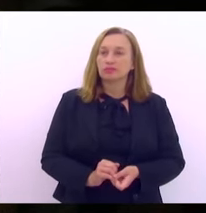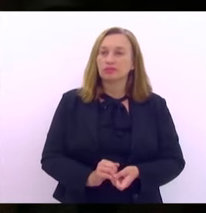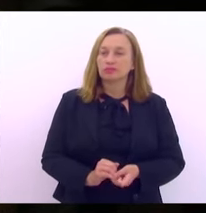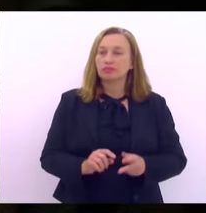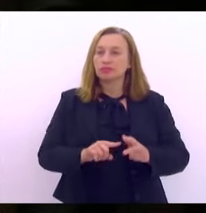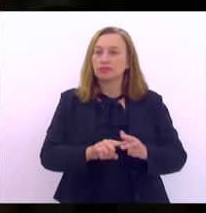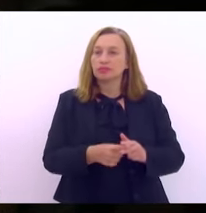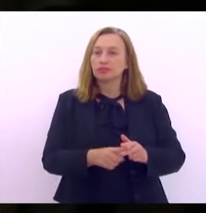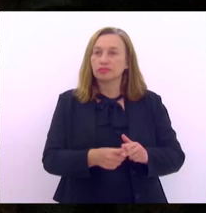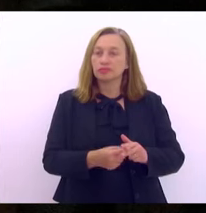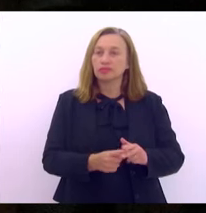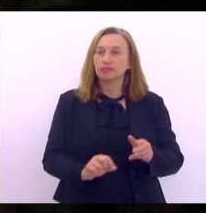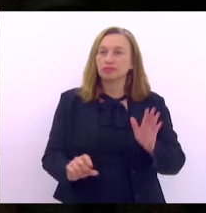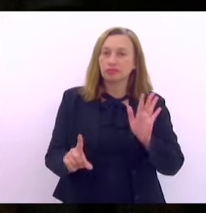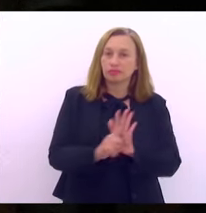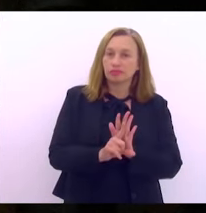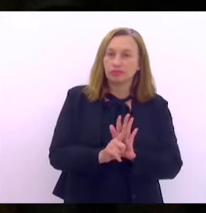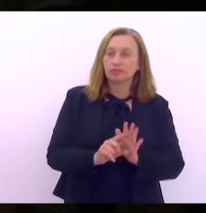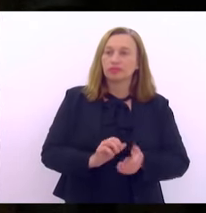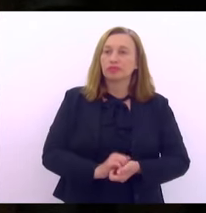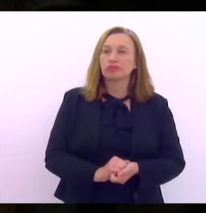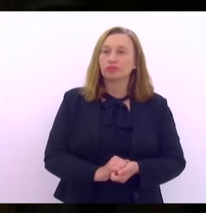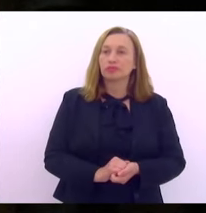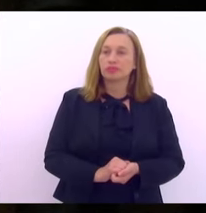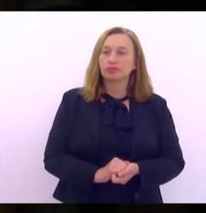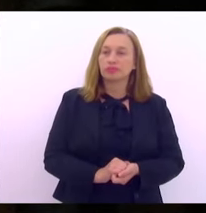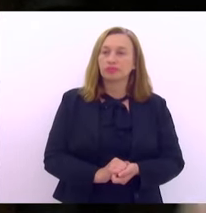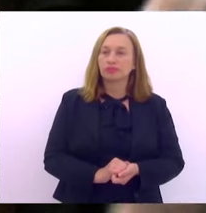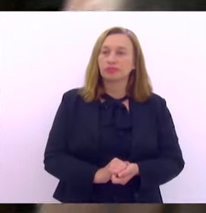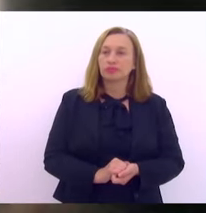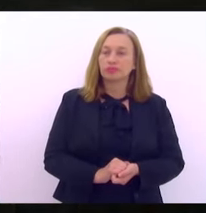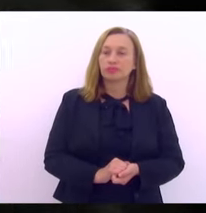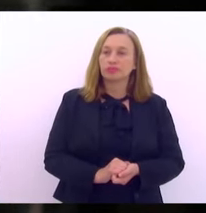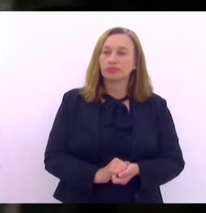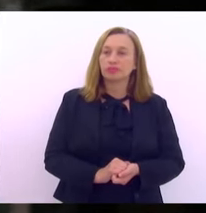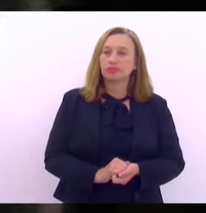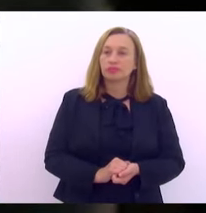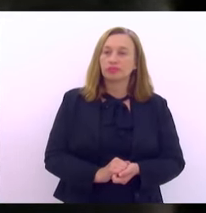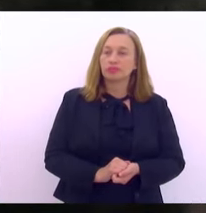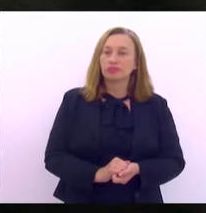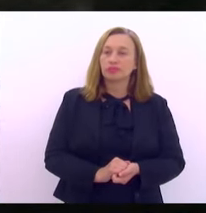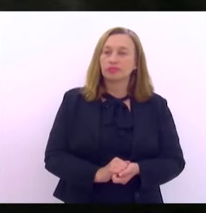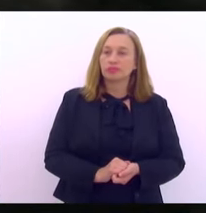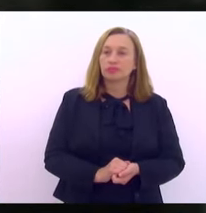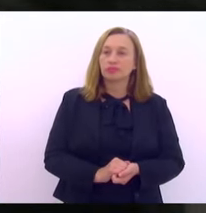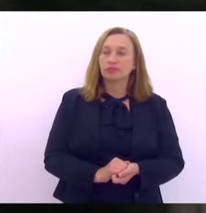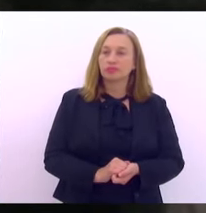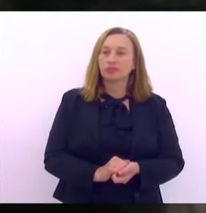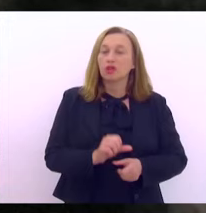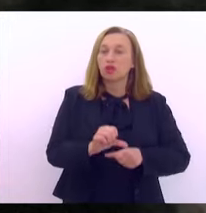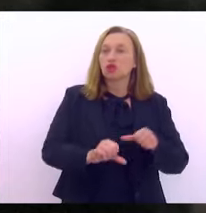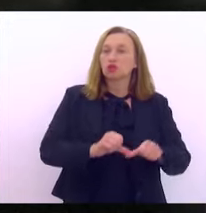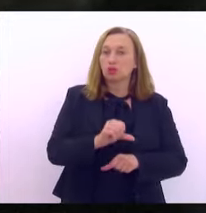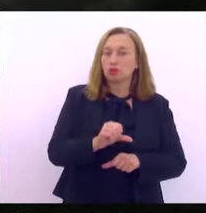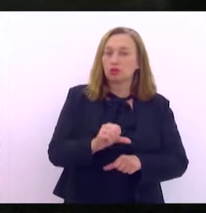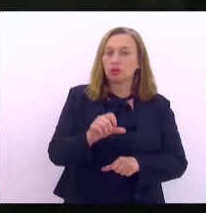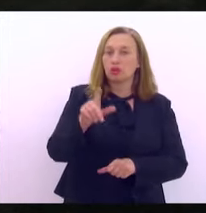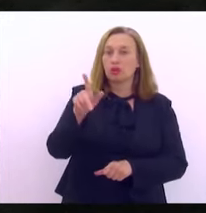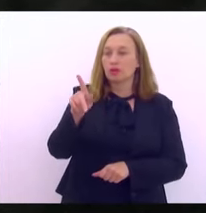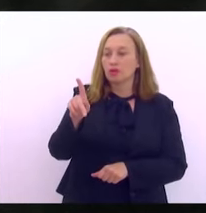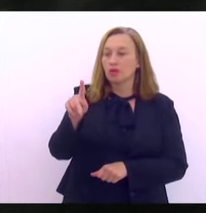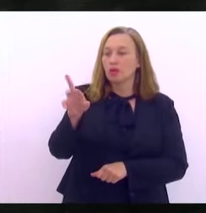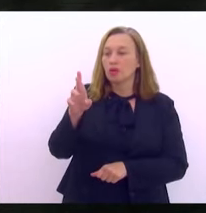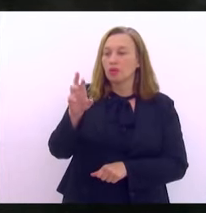regulamentará a presente lei para disciplinar o procedimento. É trocar por